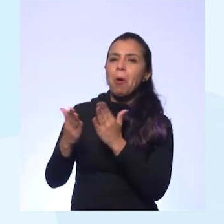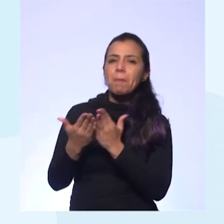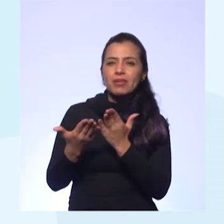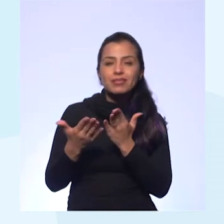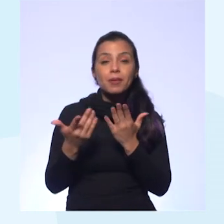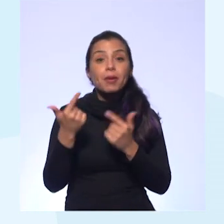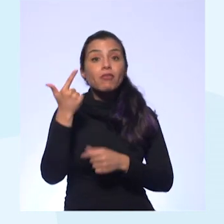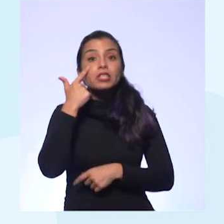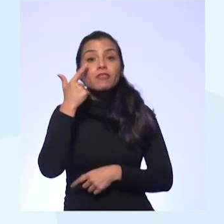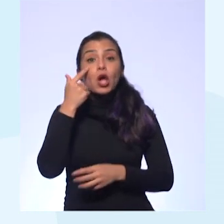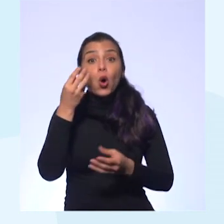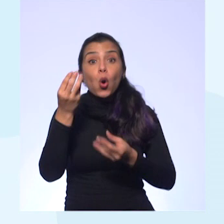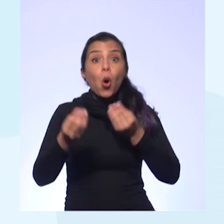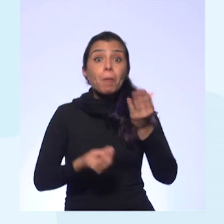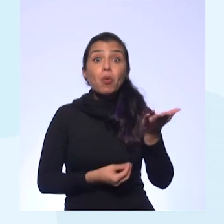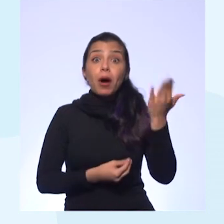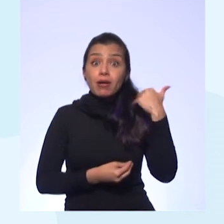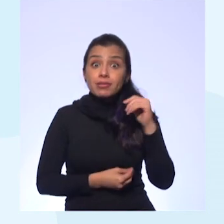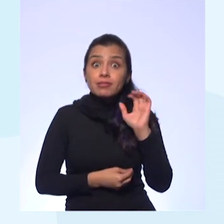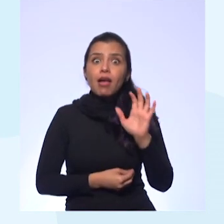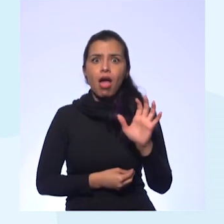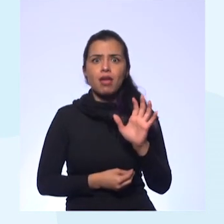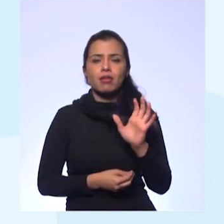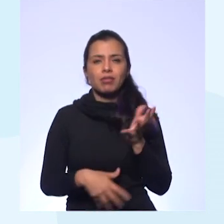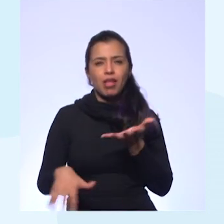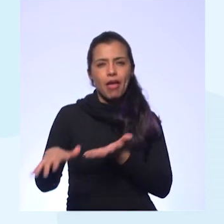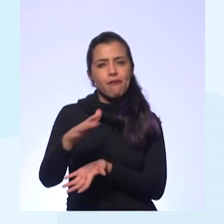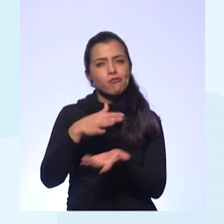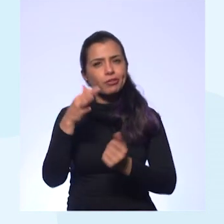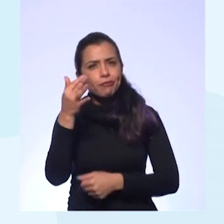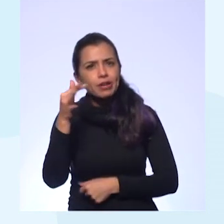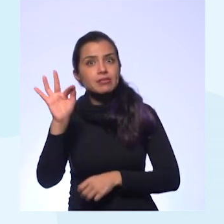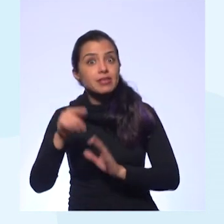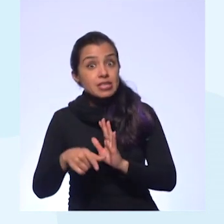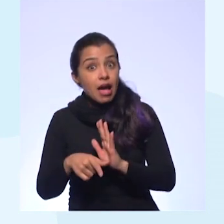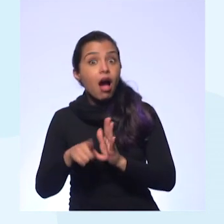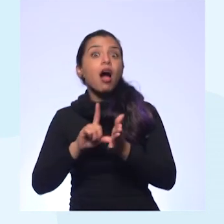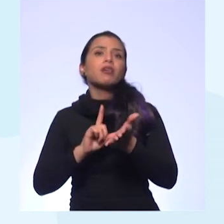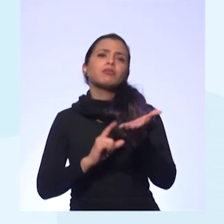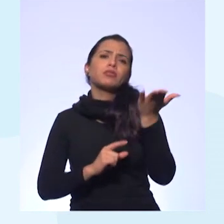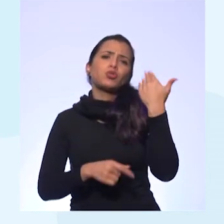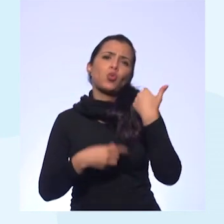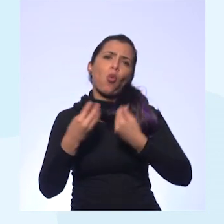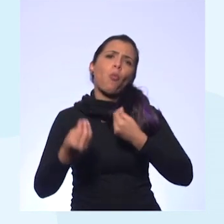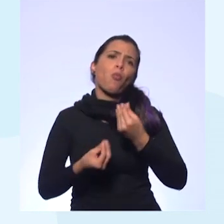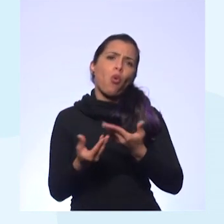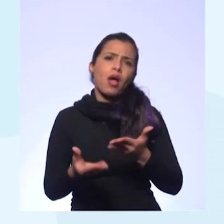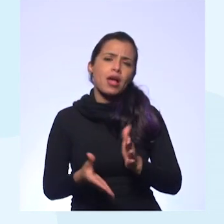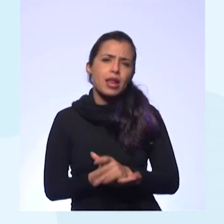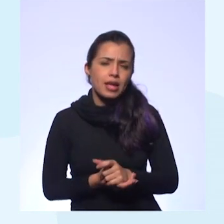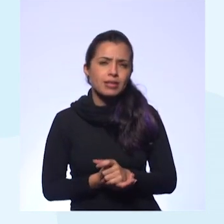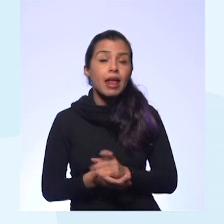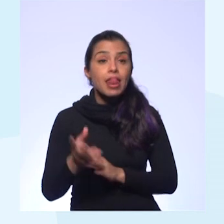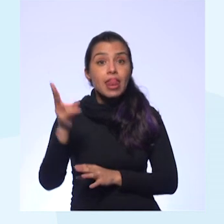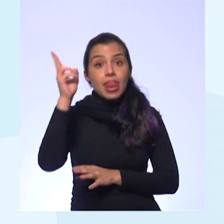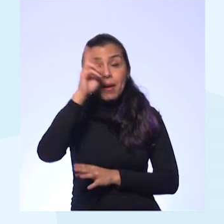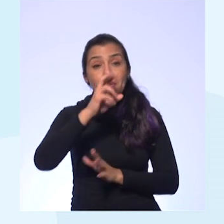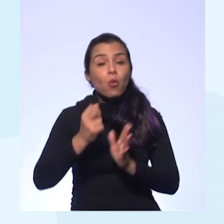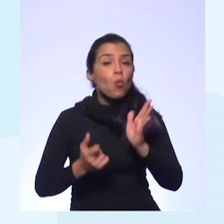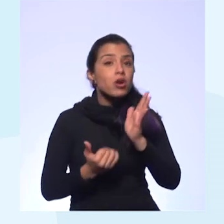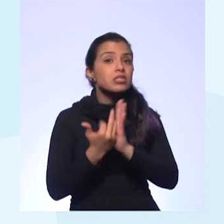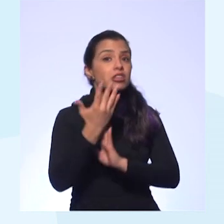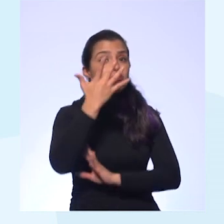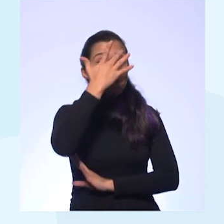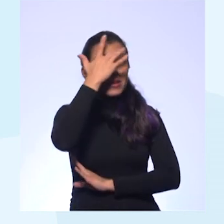no contexto da Revolução Francesa, né? A gente até viu em números ali absolutos, em porcentagem, a quantidade de pessoas que pertenciam ao